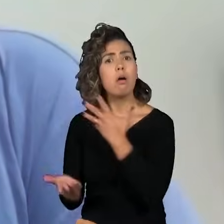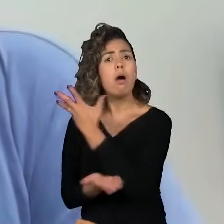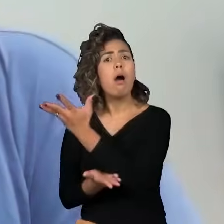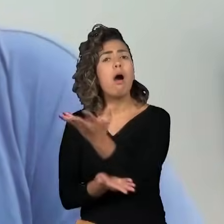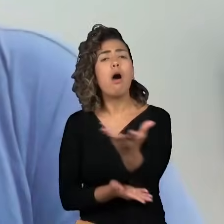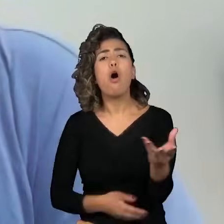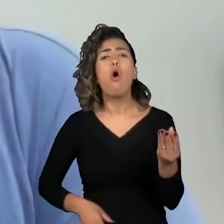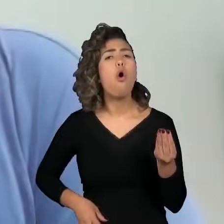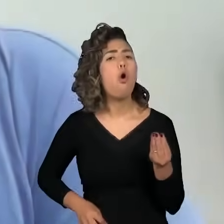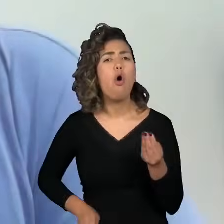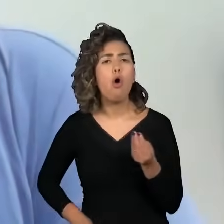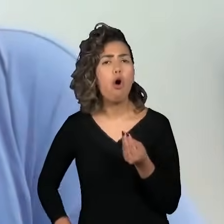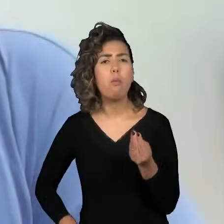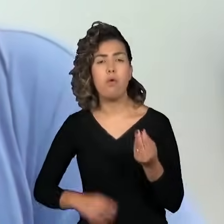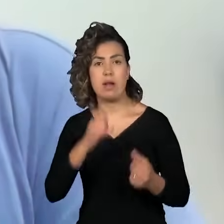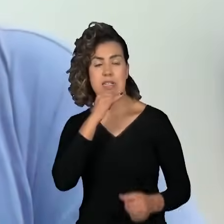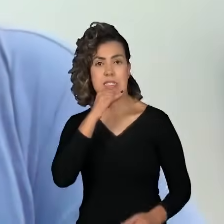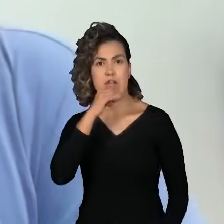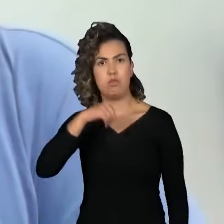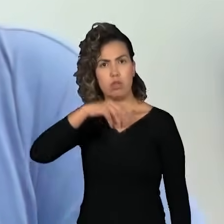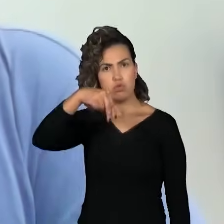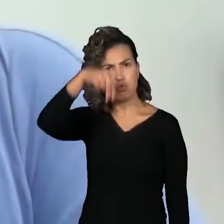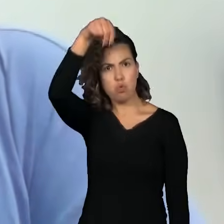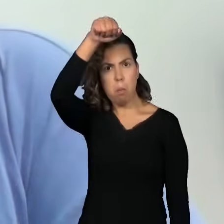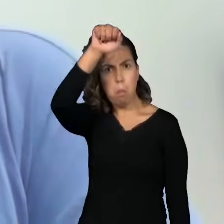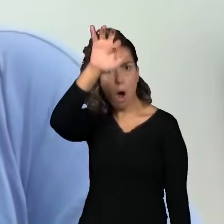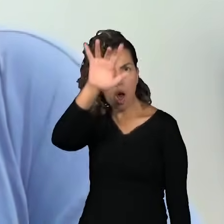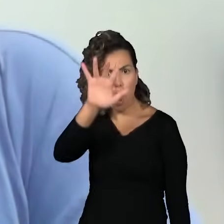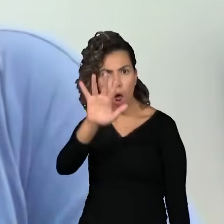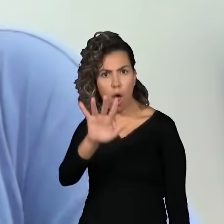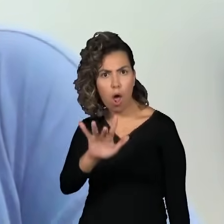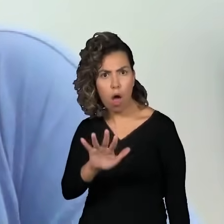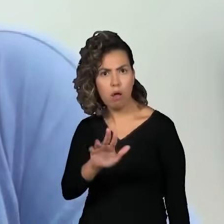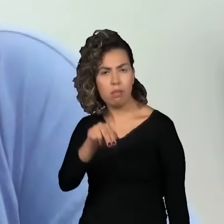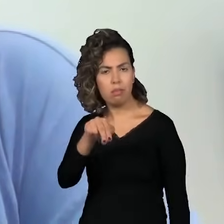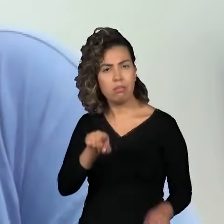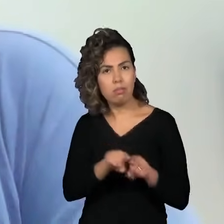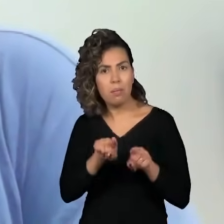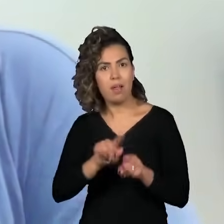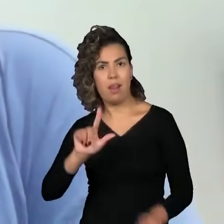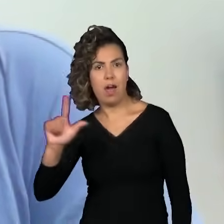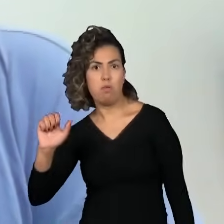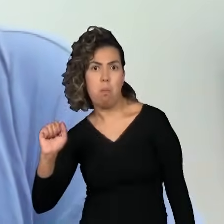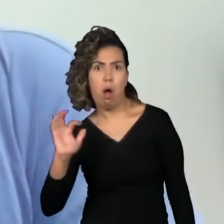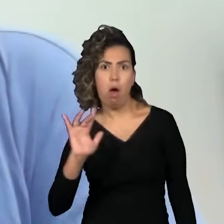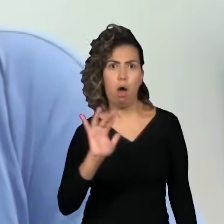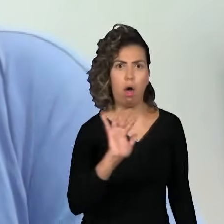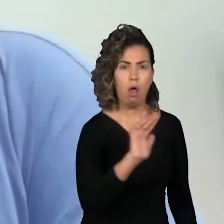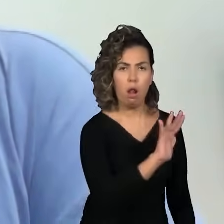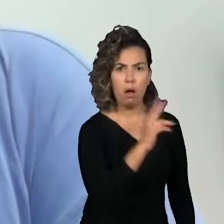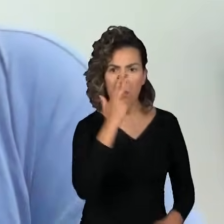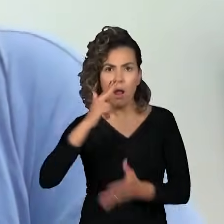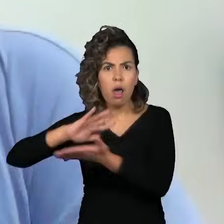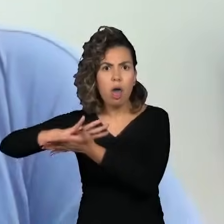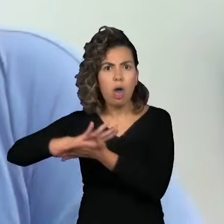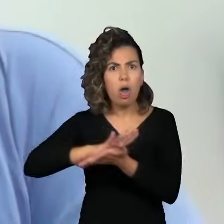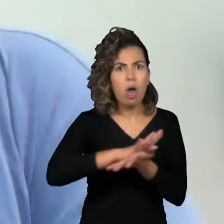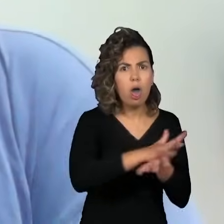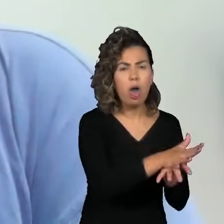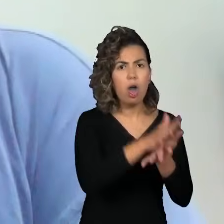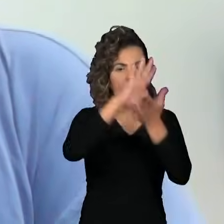vem do sul para o norte e de leste para o oeste. Se a gente olhar essa região, existe um muro verde que foi